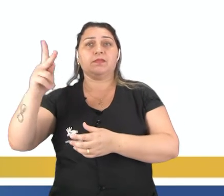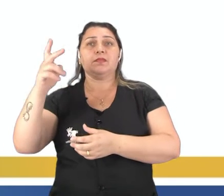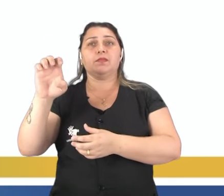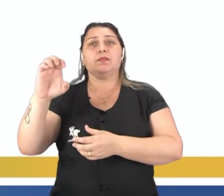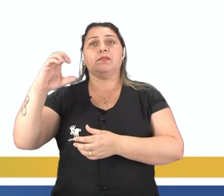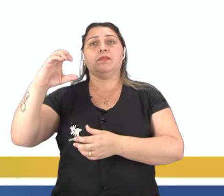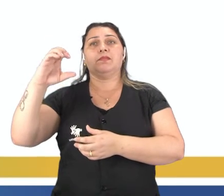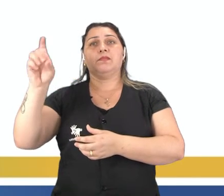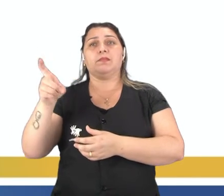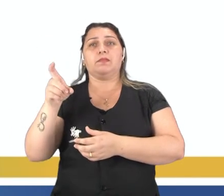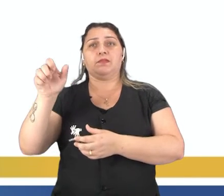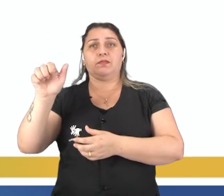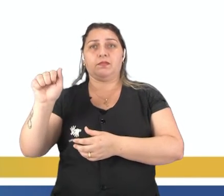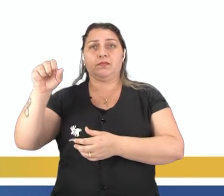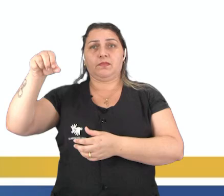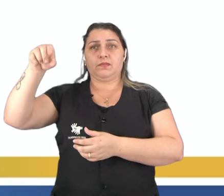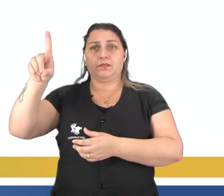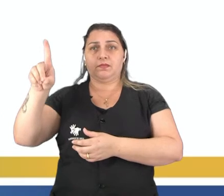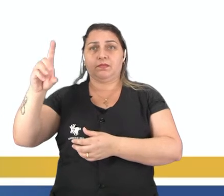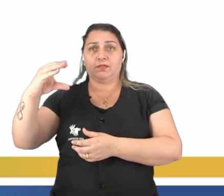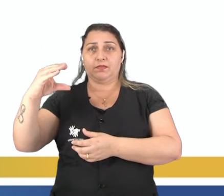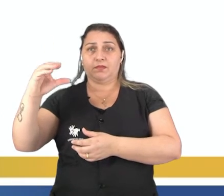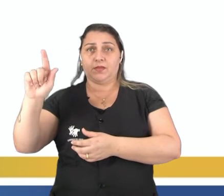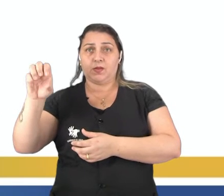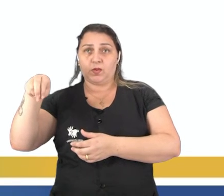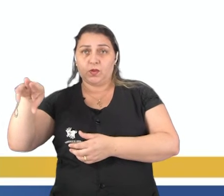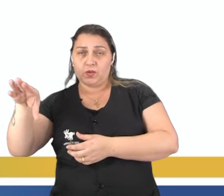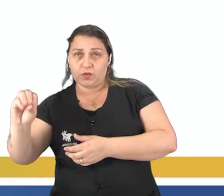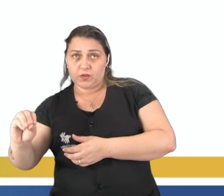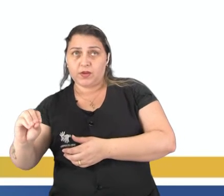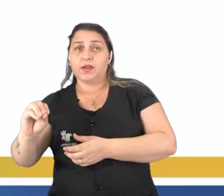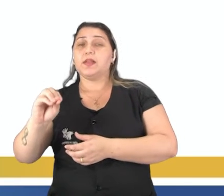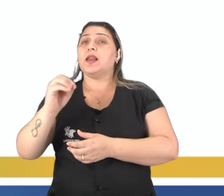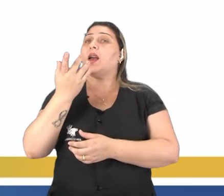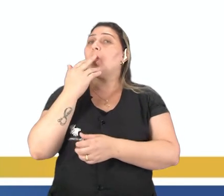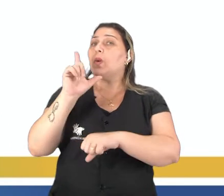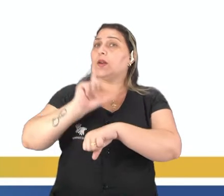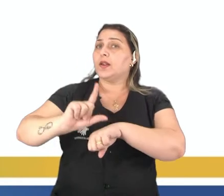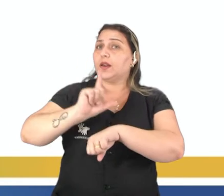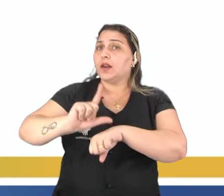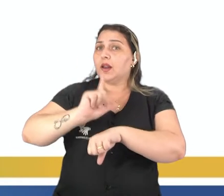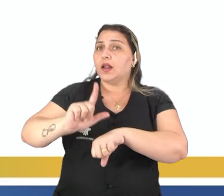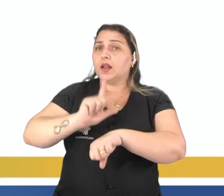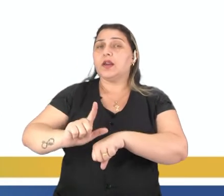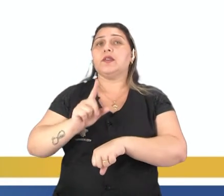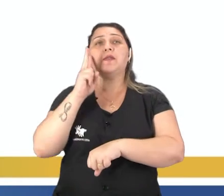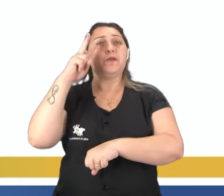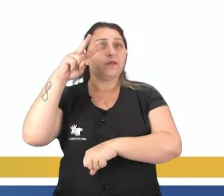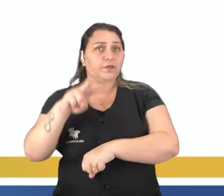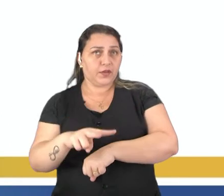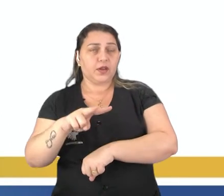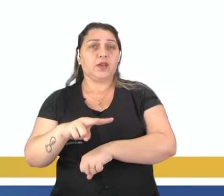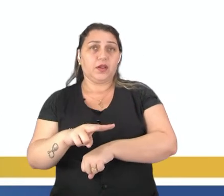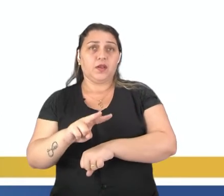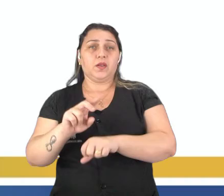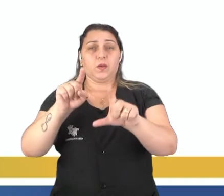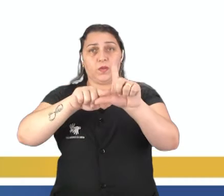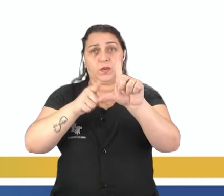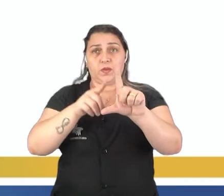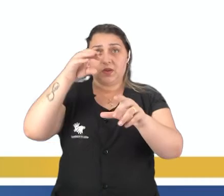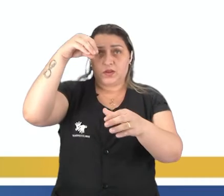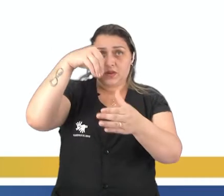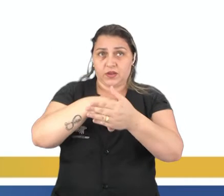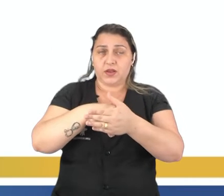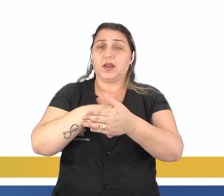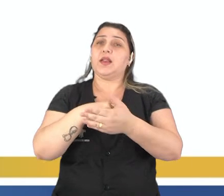um polígono de 6 lados, serão os ângulos marcados aí na cor lilás, estão identificando aí? Observe que os ângulos internos estão aí na